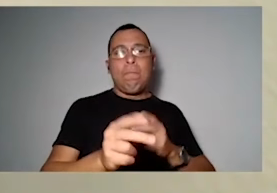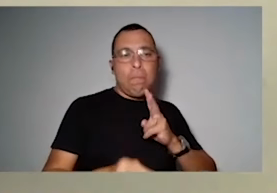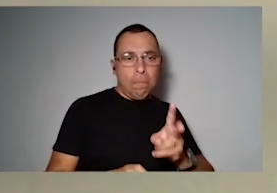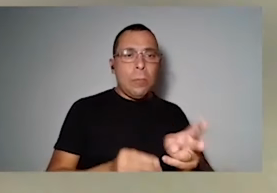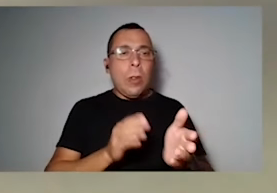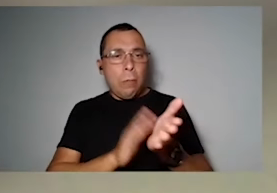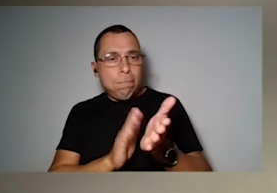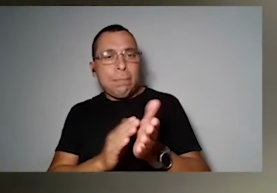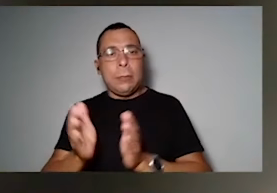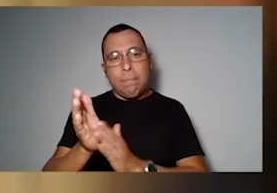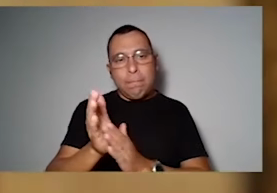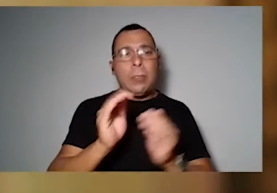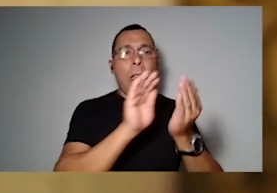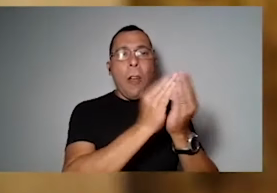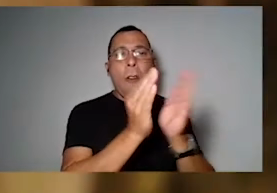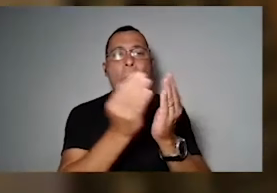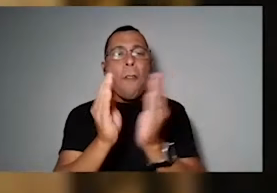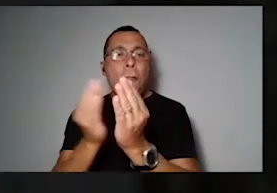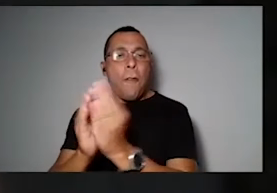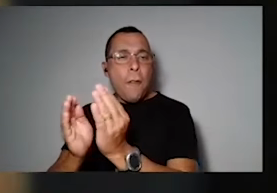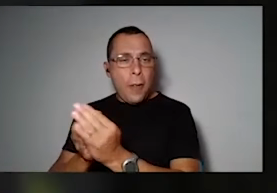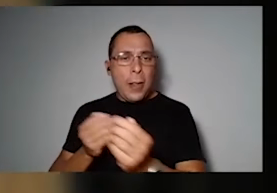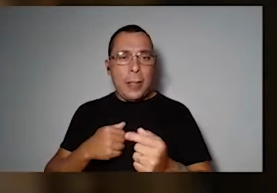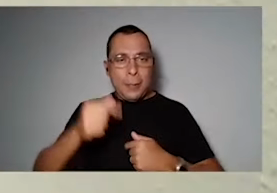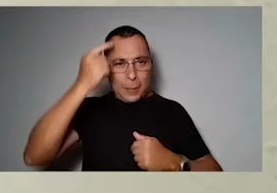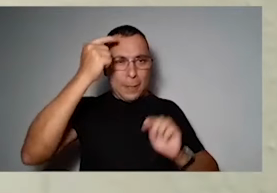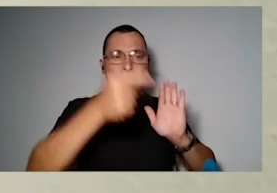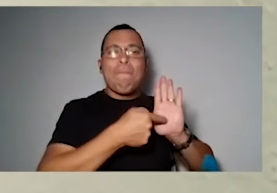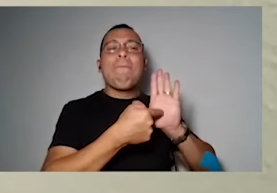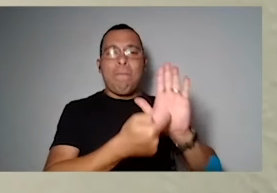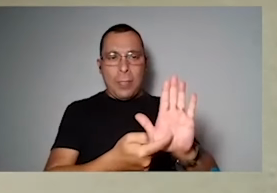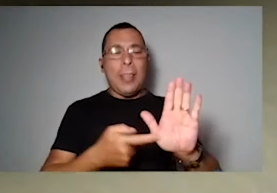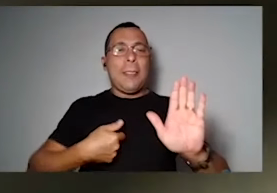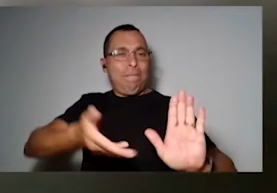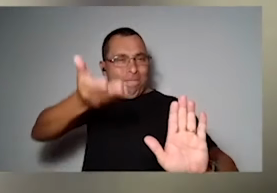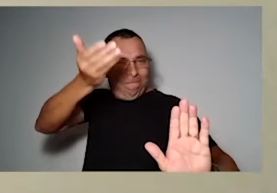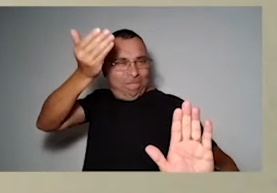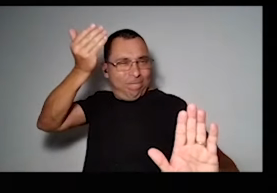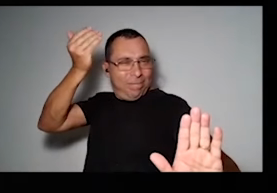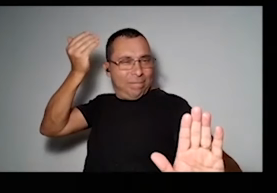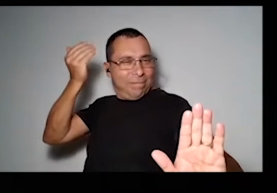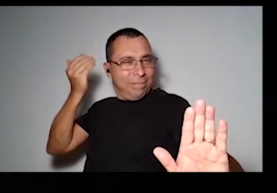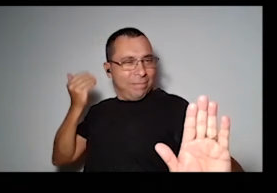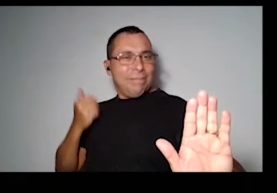identidade, afropop, é o niga da laje, nas favelas de caleja, sabem, te apresento os meus